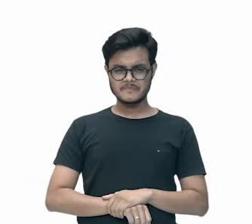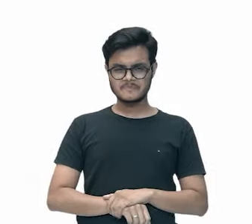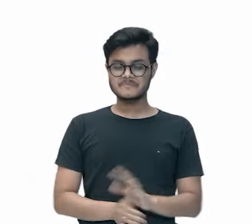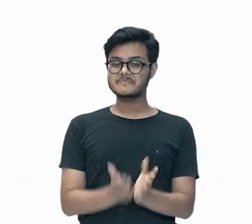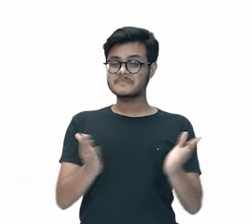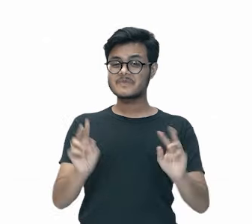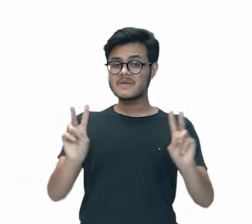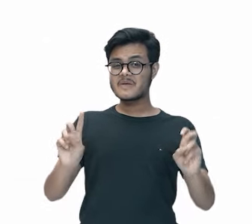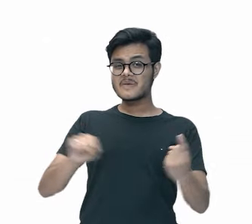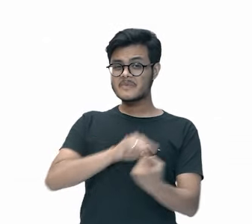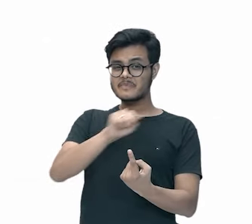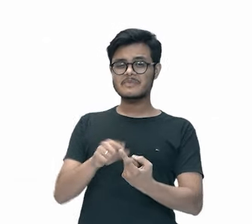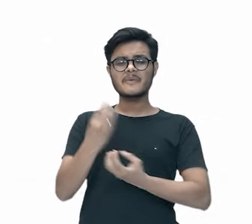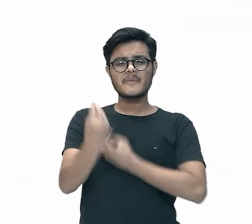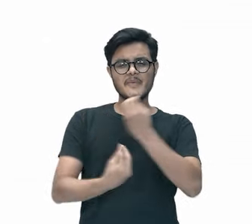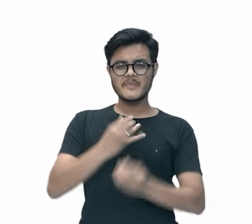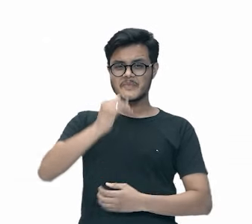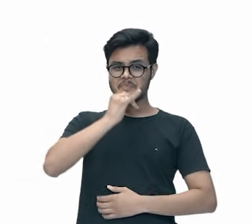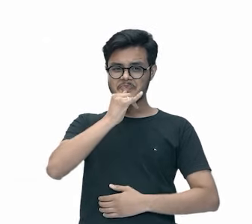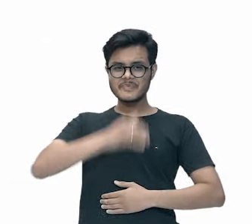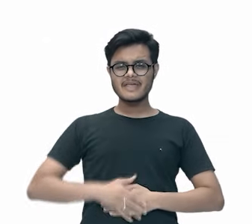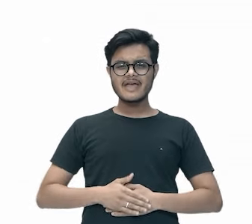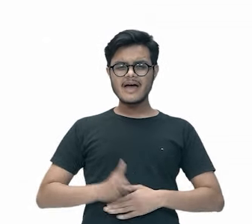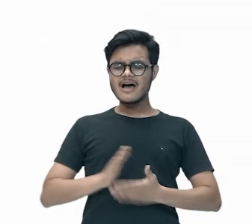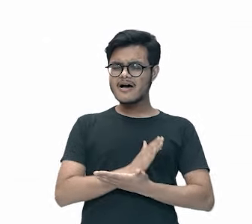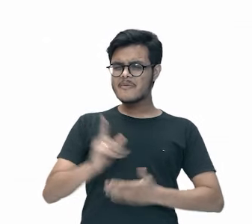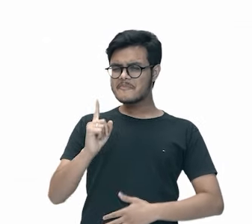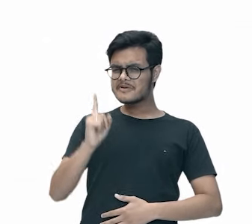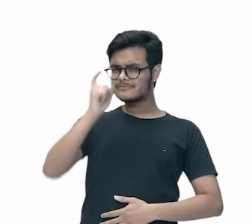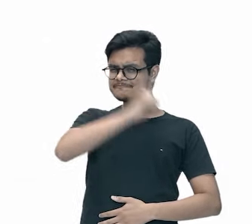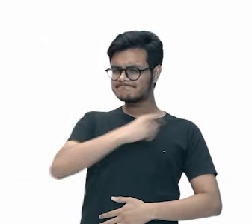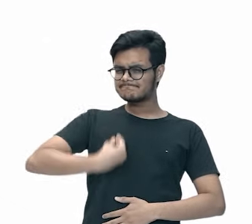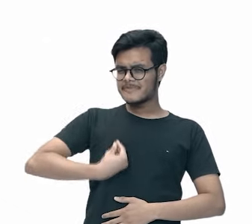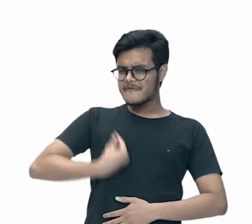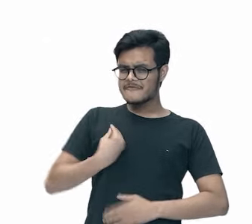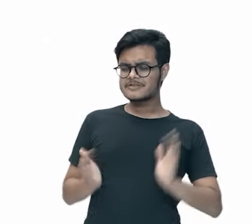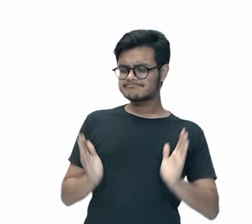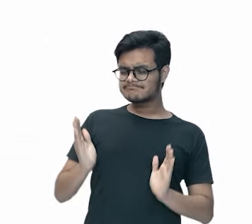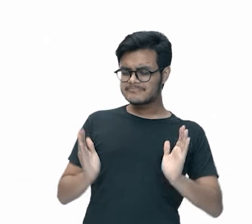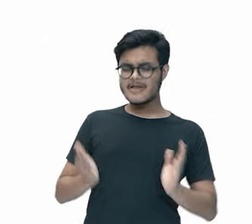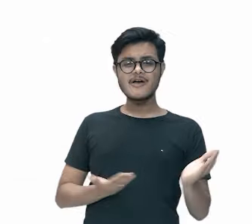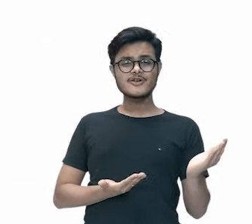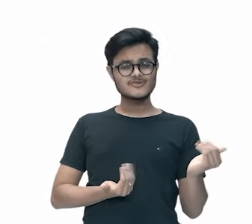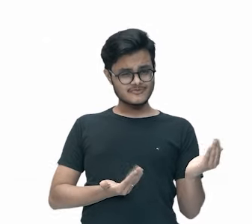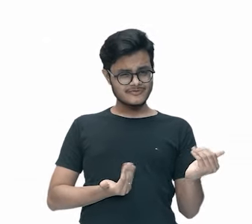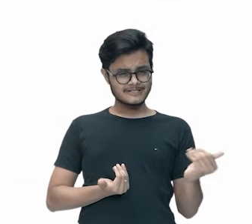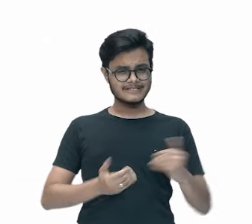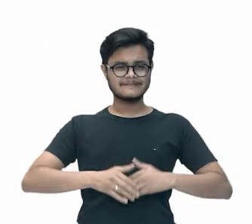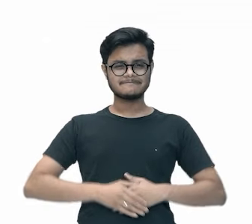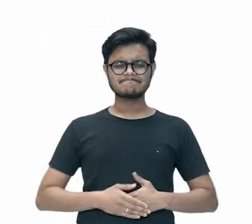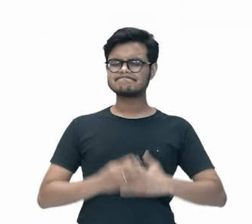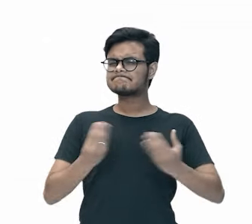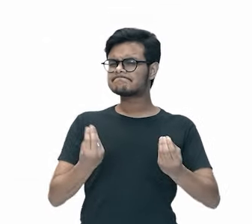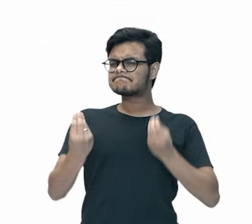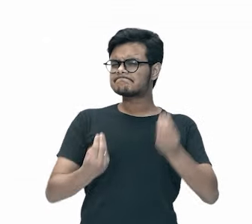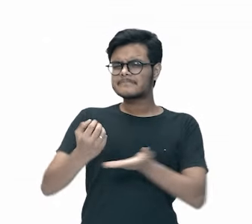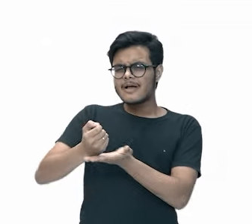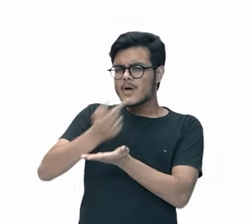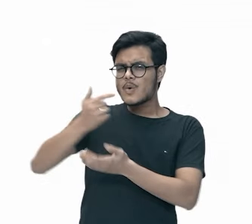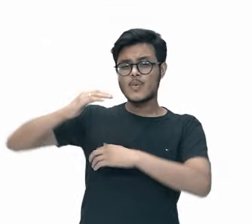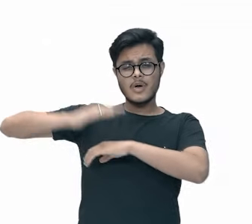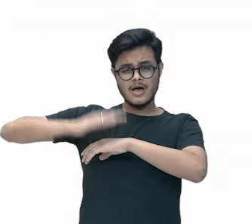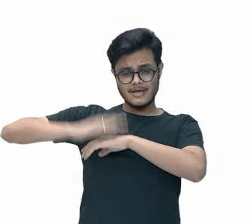de conhecimento da aula 3 é vulnerabilidade da juventude, puberdade, automedicação e